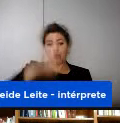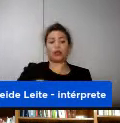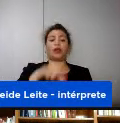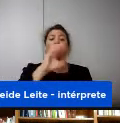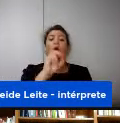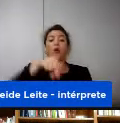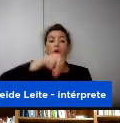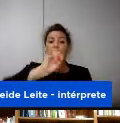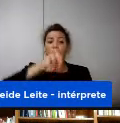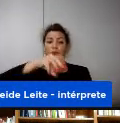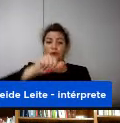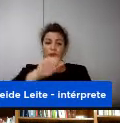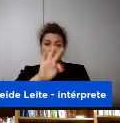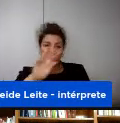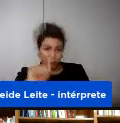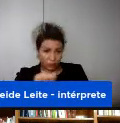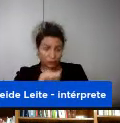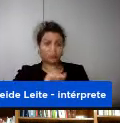chamado Helmholtz,